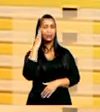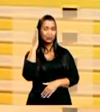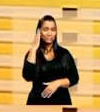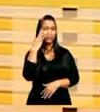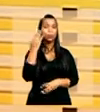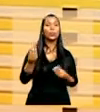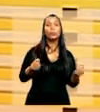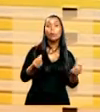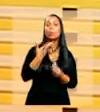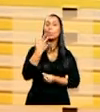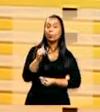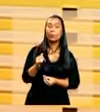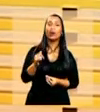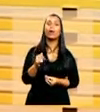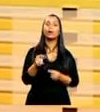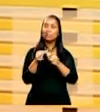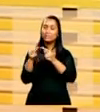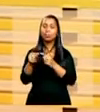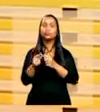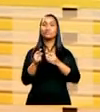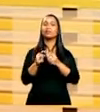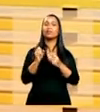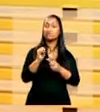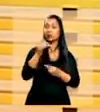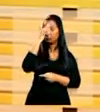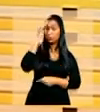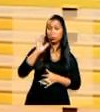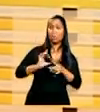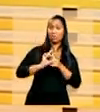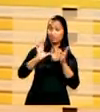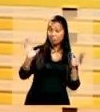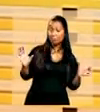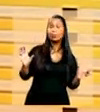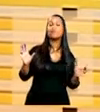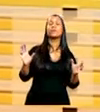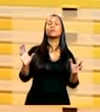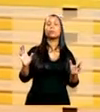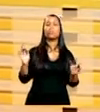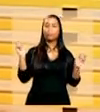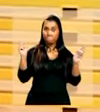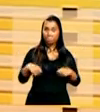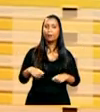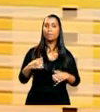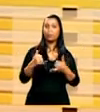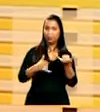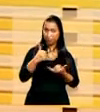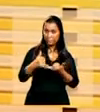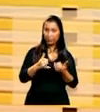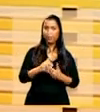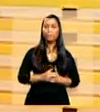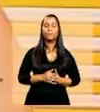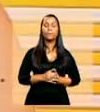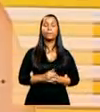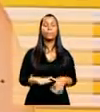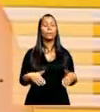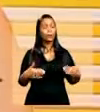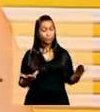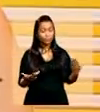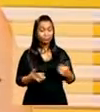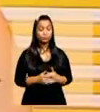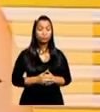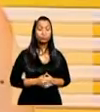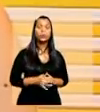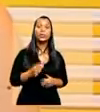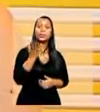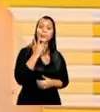saber como é que o pai pode conseguir identificar se a criança já tem independência e autonomia para esse tipo de atividade?